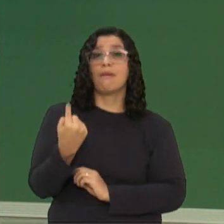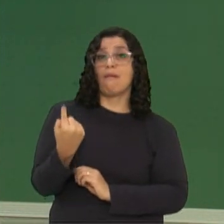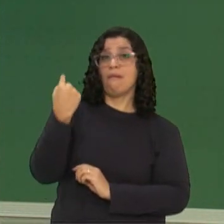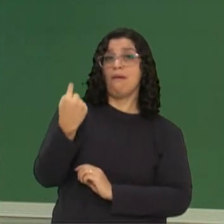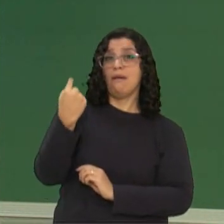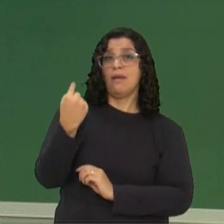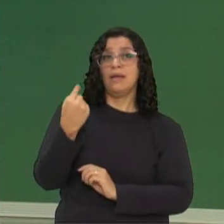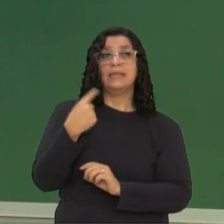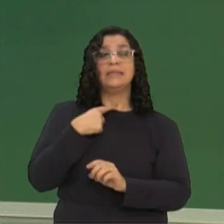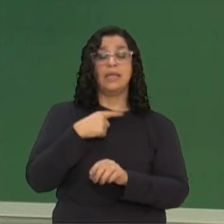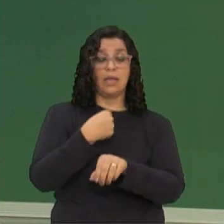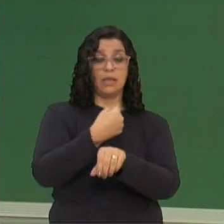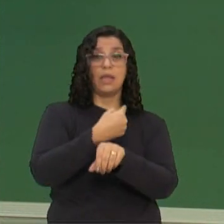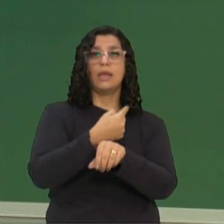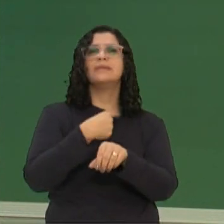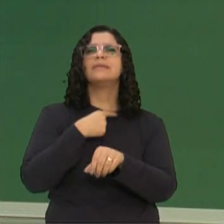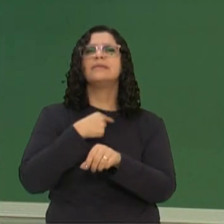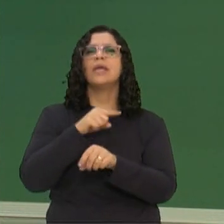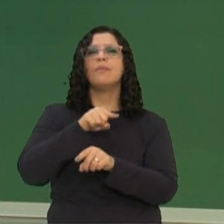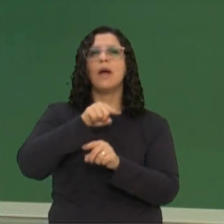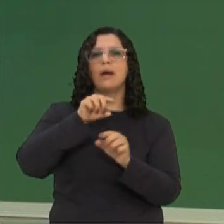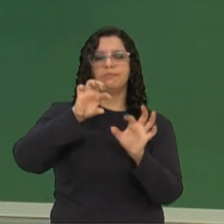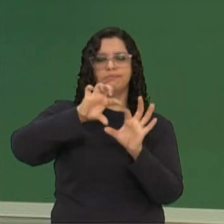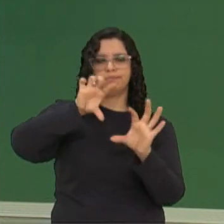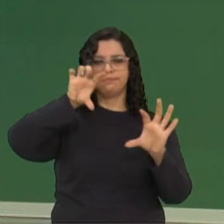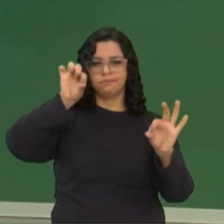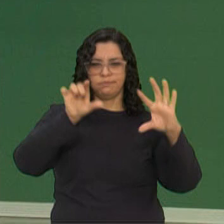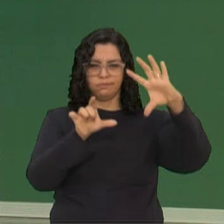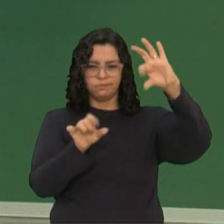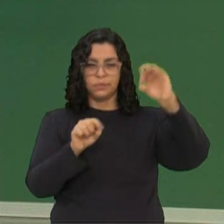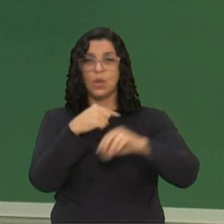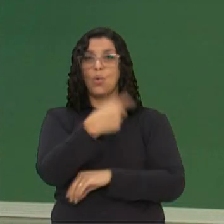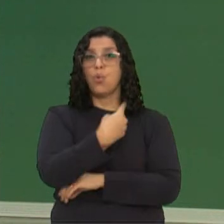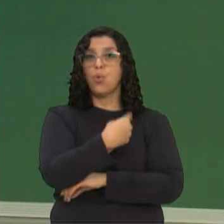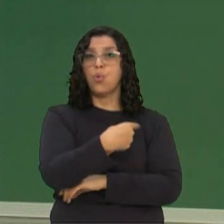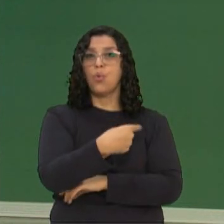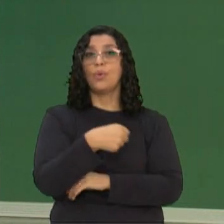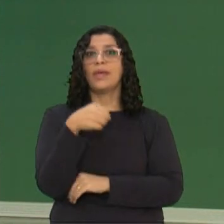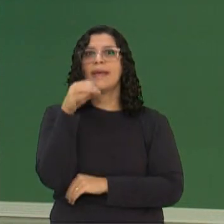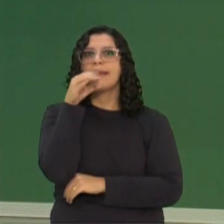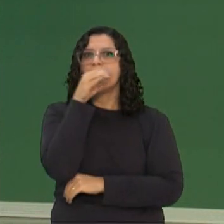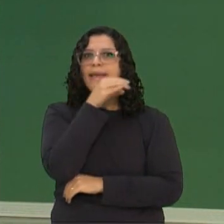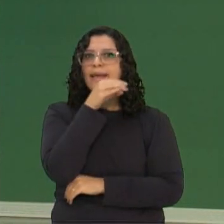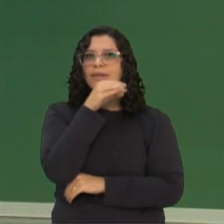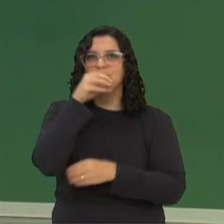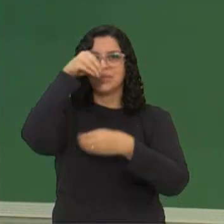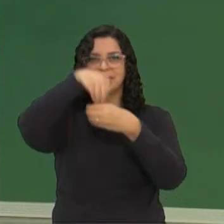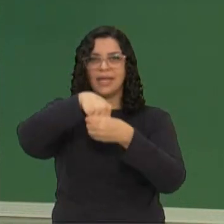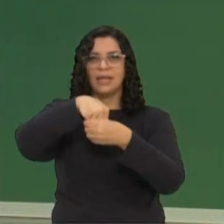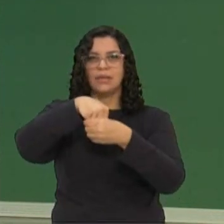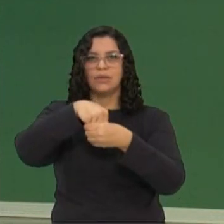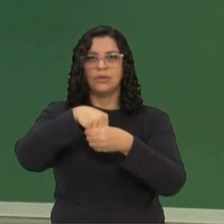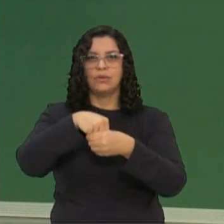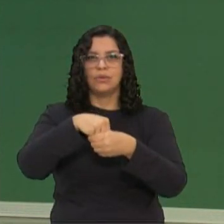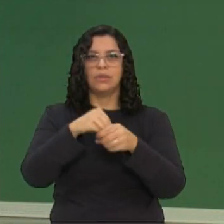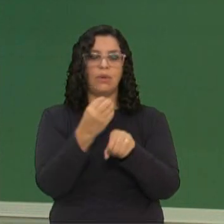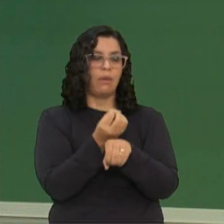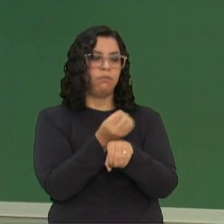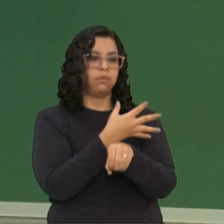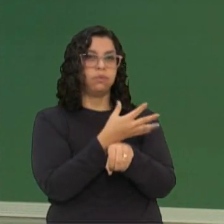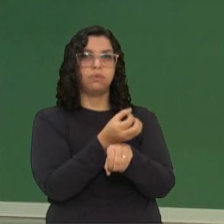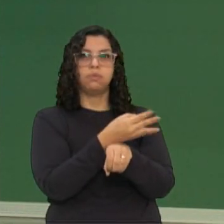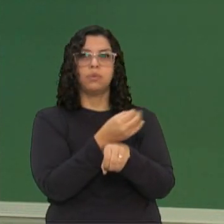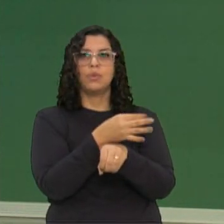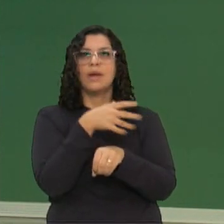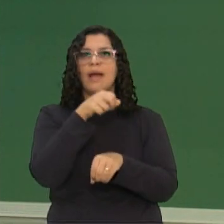tem uma hélice que é para eliminar aquele calor que gera. Nós comentamos em aulas anteriores